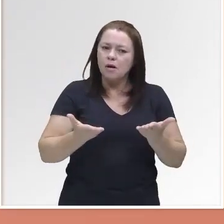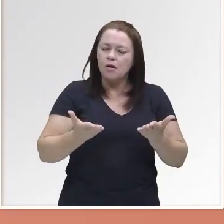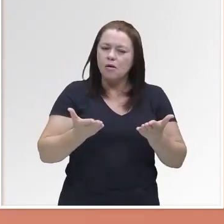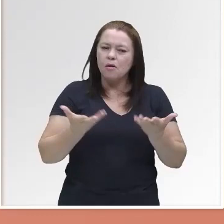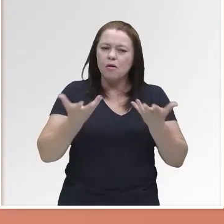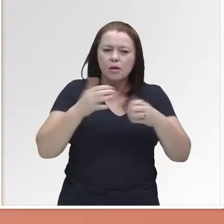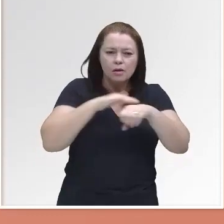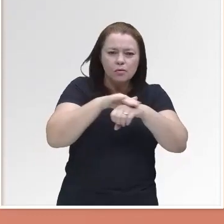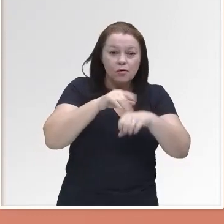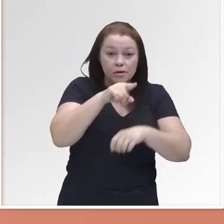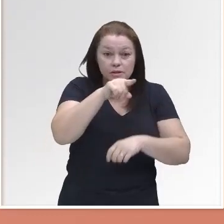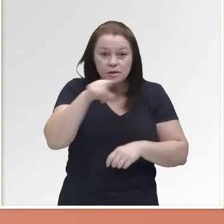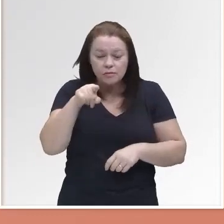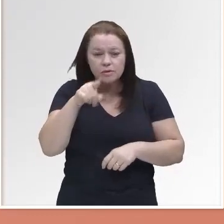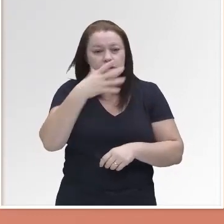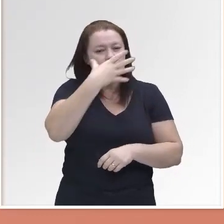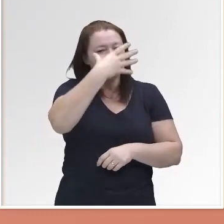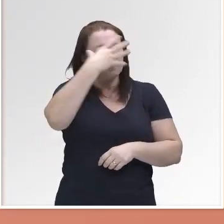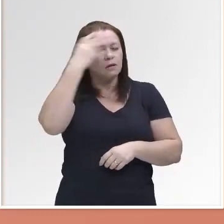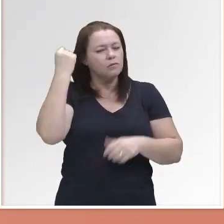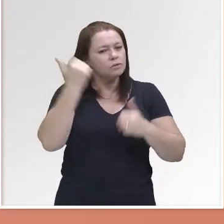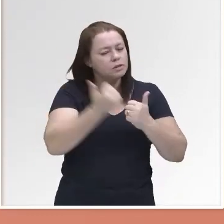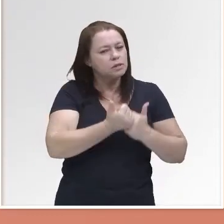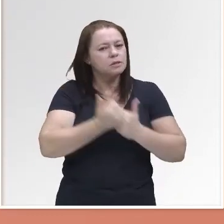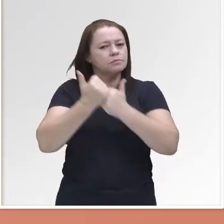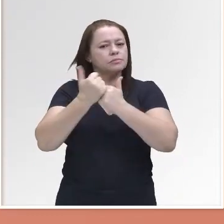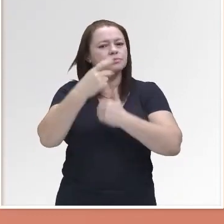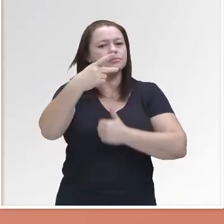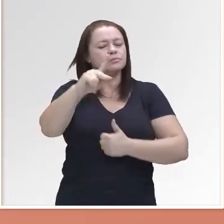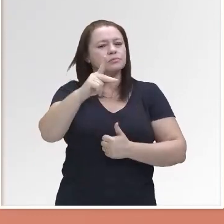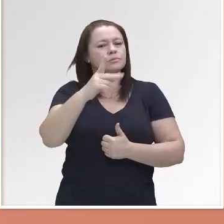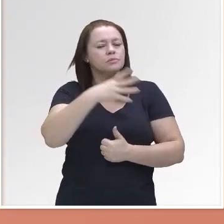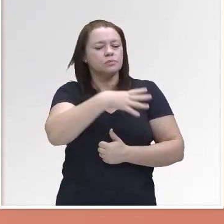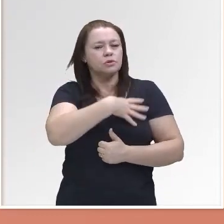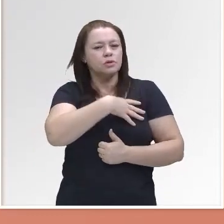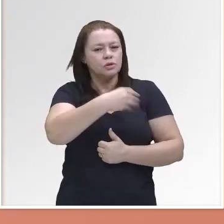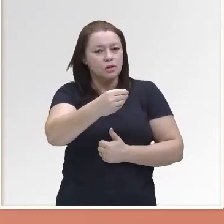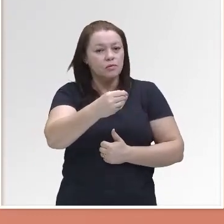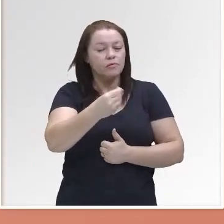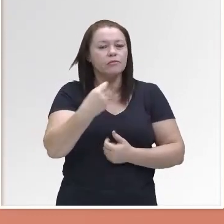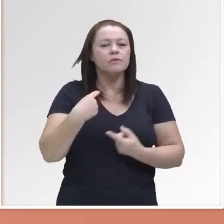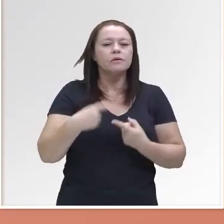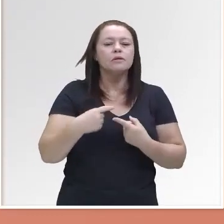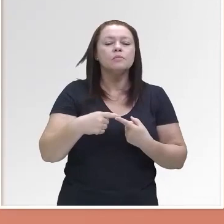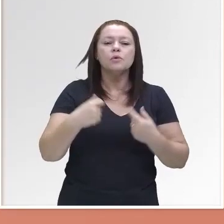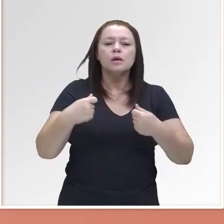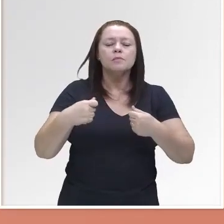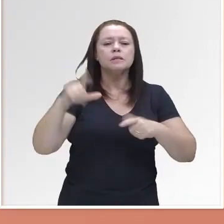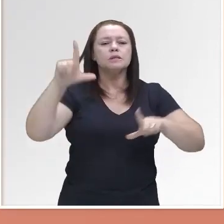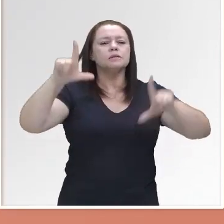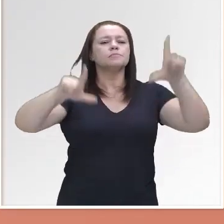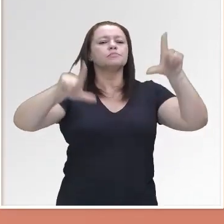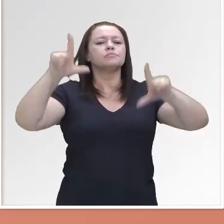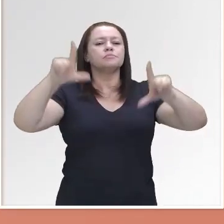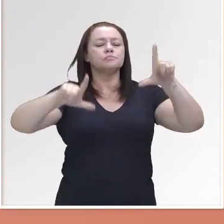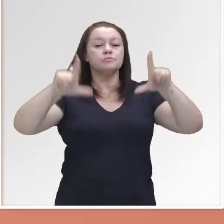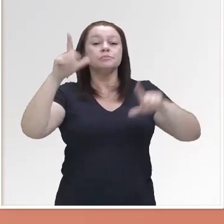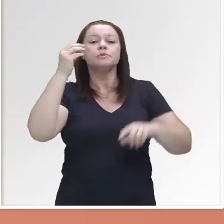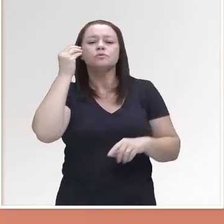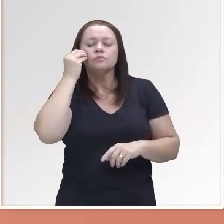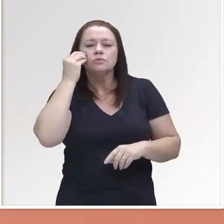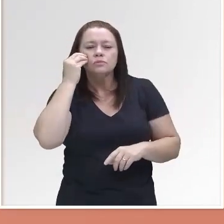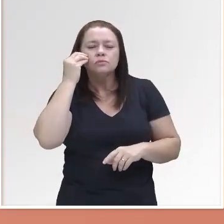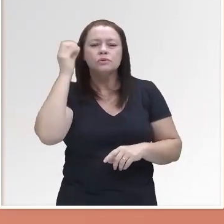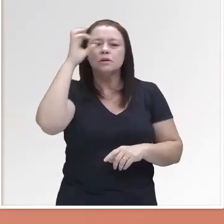não esqueça de apoiar a sua criança para que esteja assistindo às aulas, para que